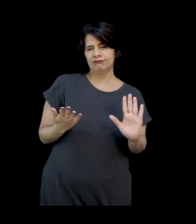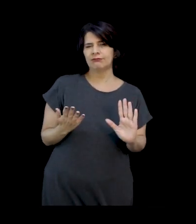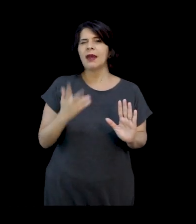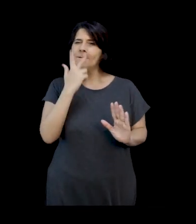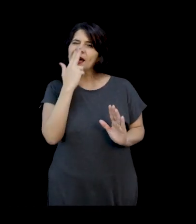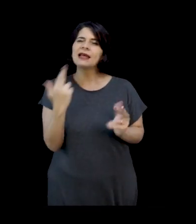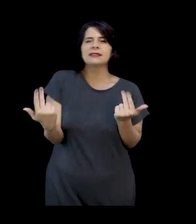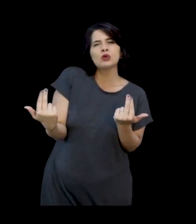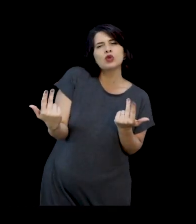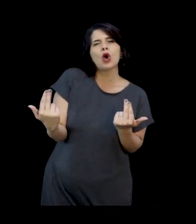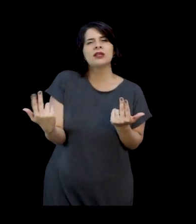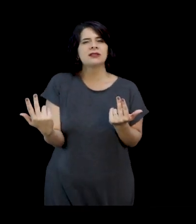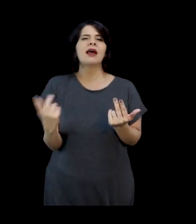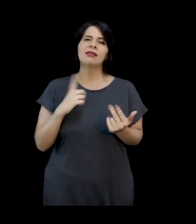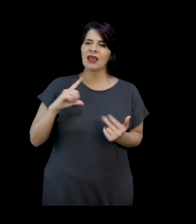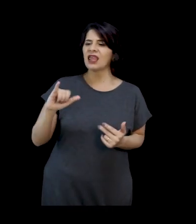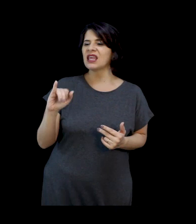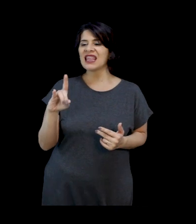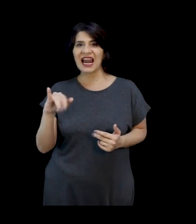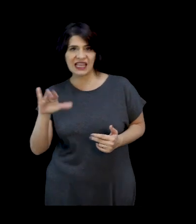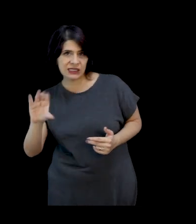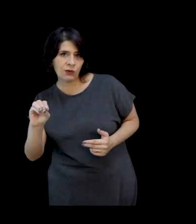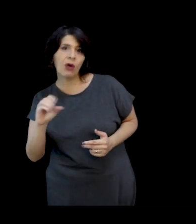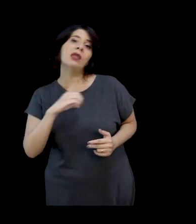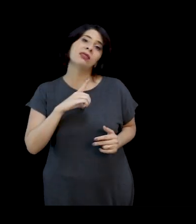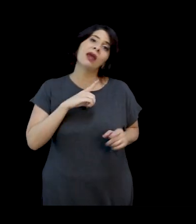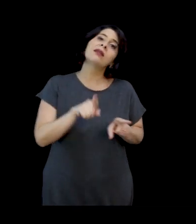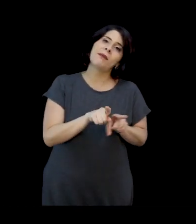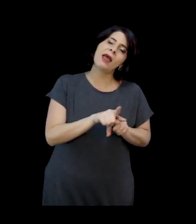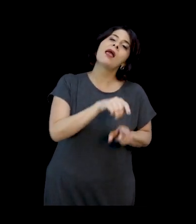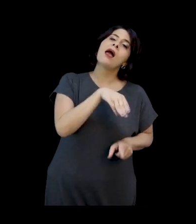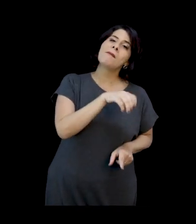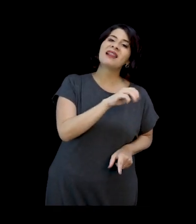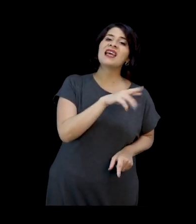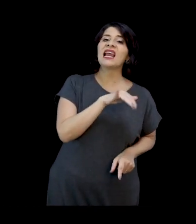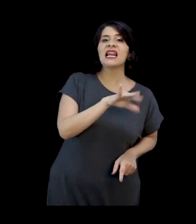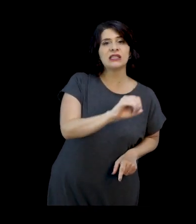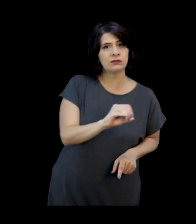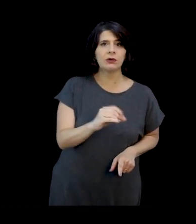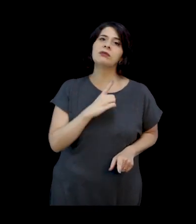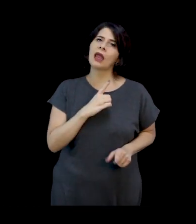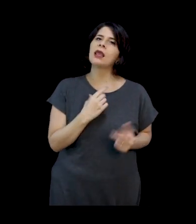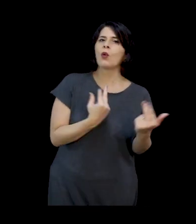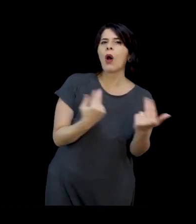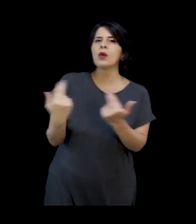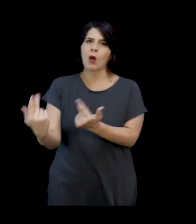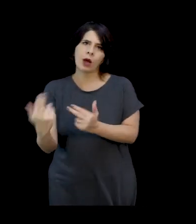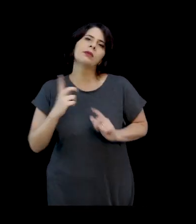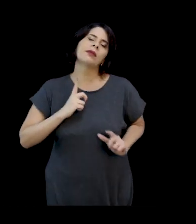seja, marxismo e Zimmel, nesse caso, seriam igualmente idealistas e